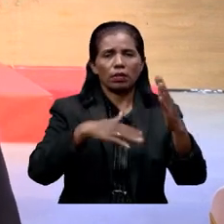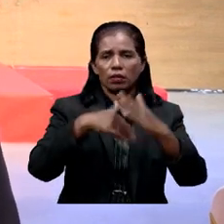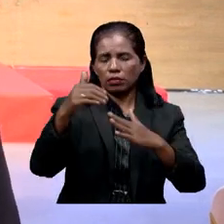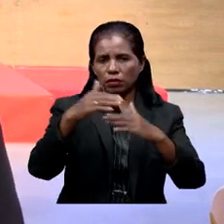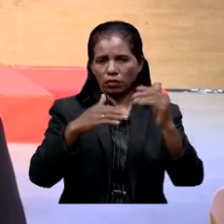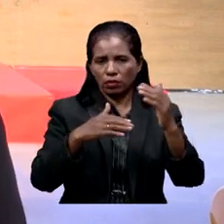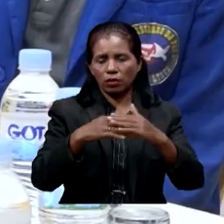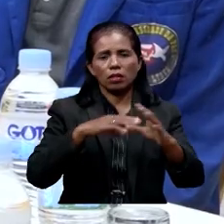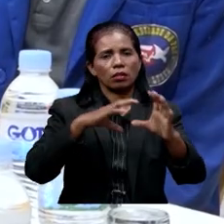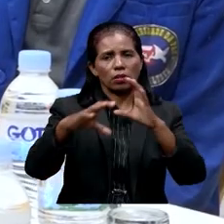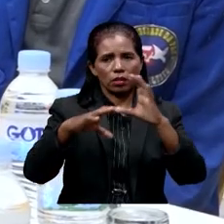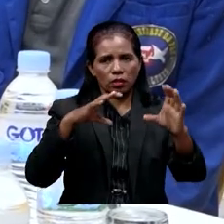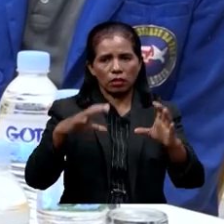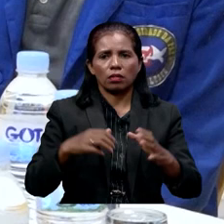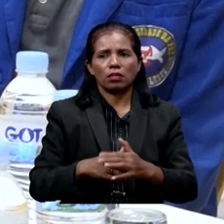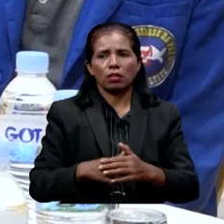comunicação união,